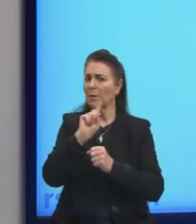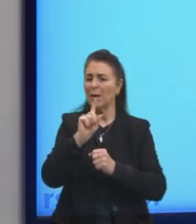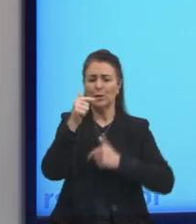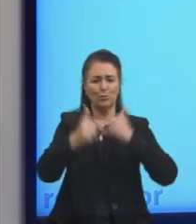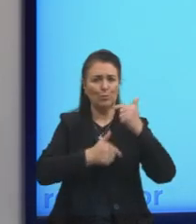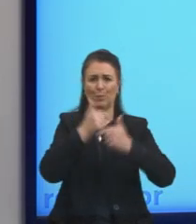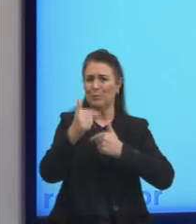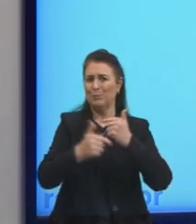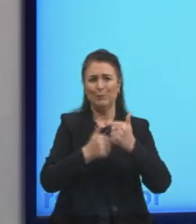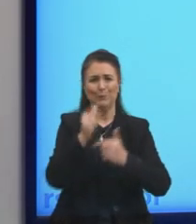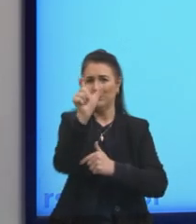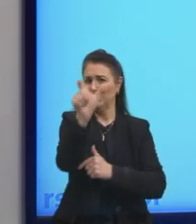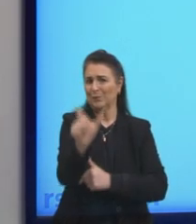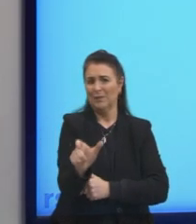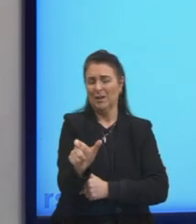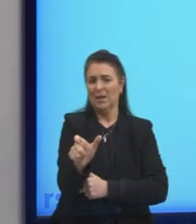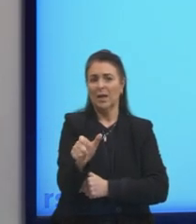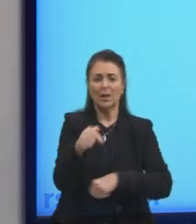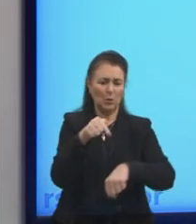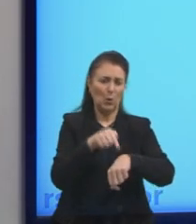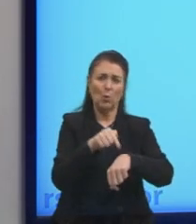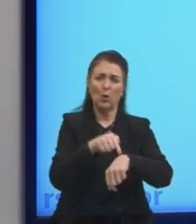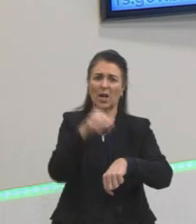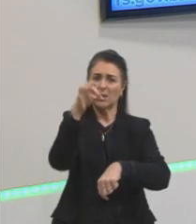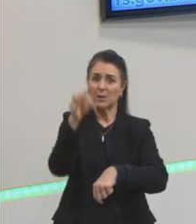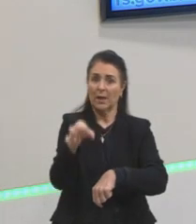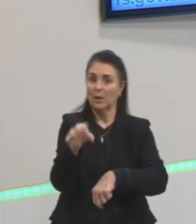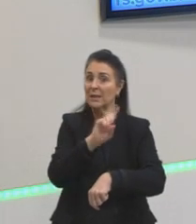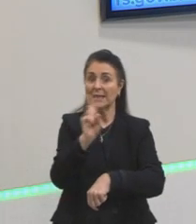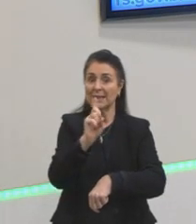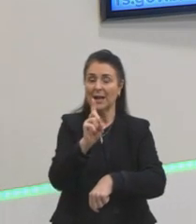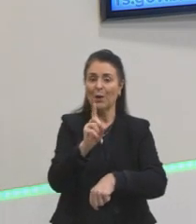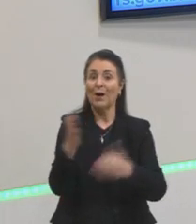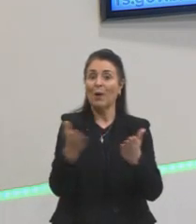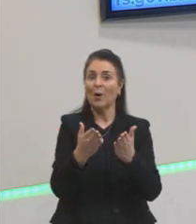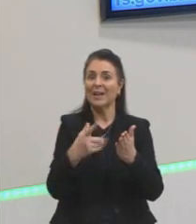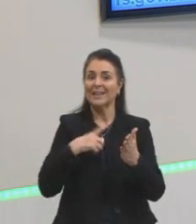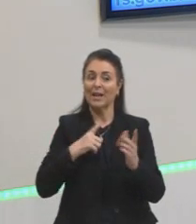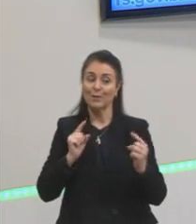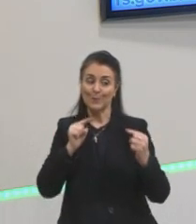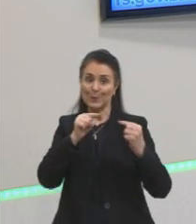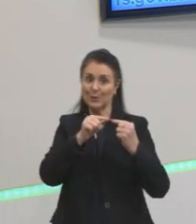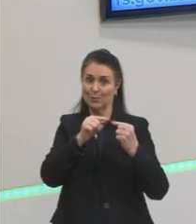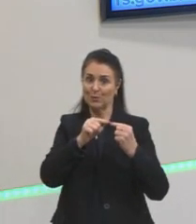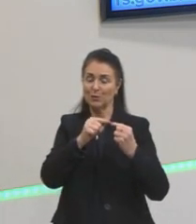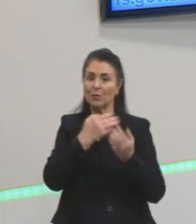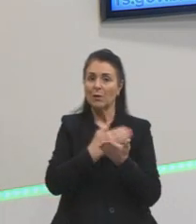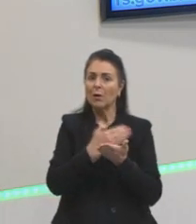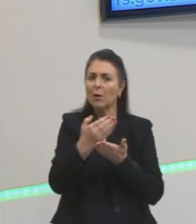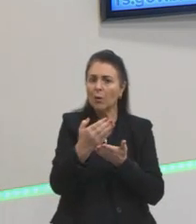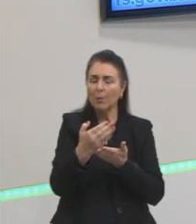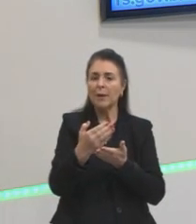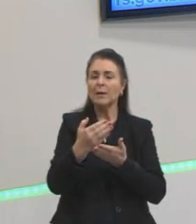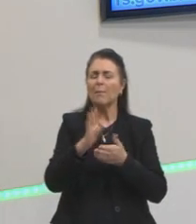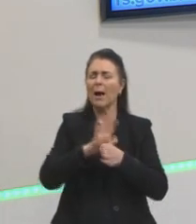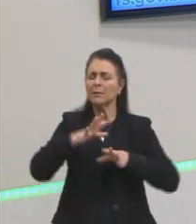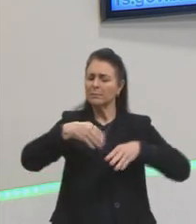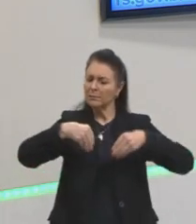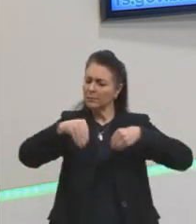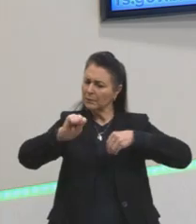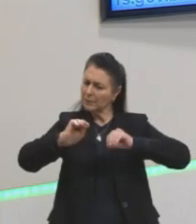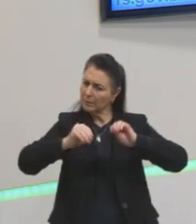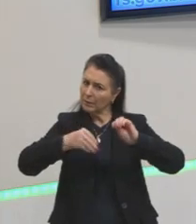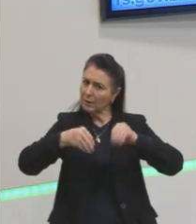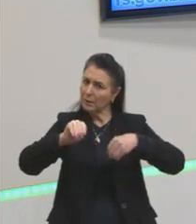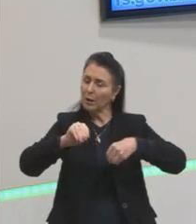que em muitos casos compra o horário mas sim metas então aqui a uma começa mais uma flexibilização do